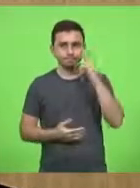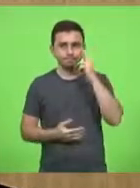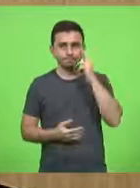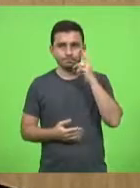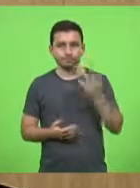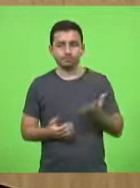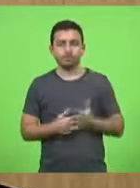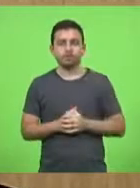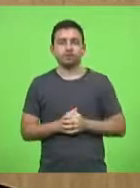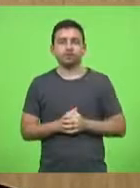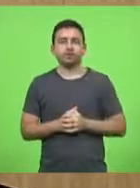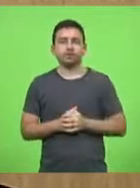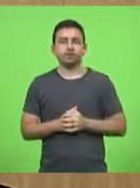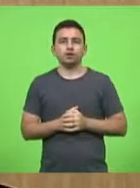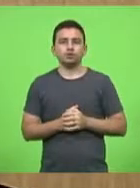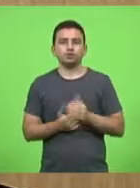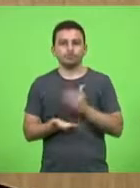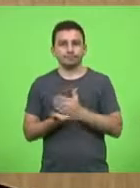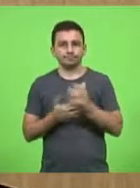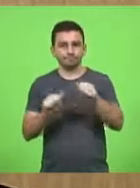leitura da ata da sessão anterior.